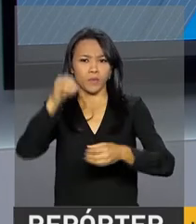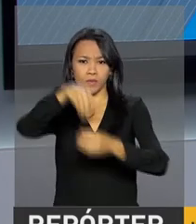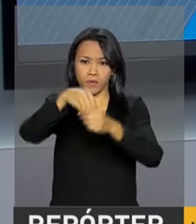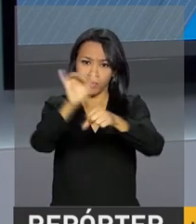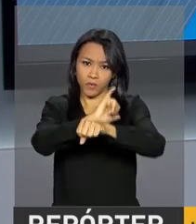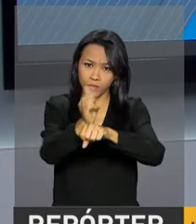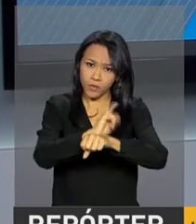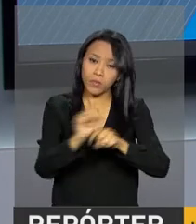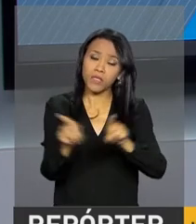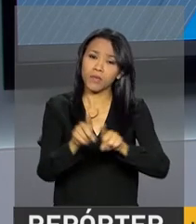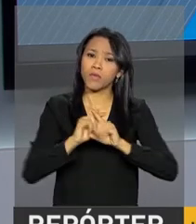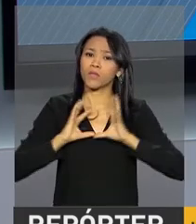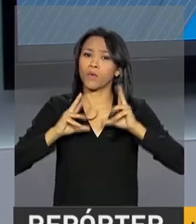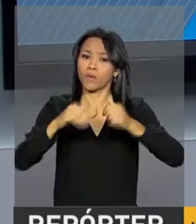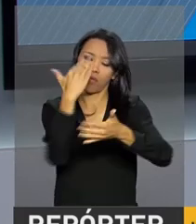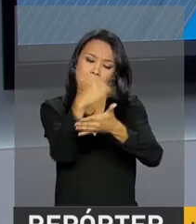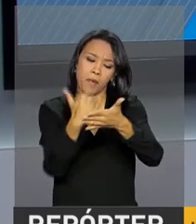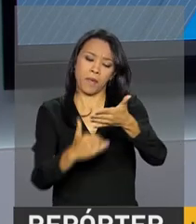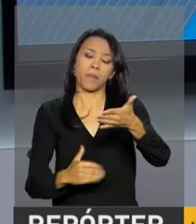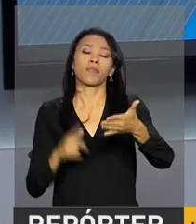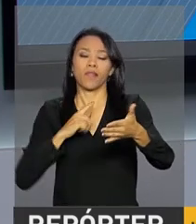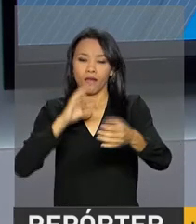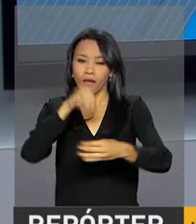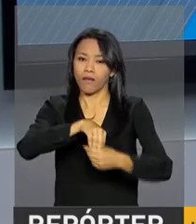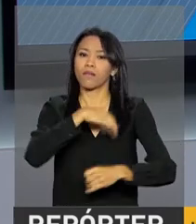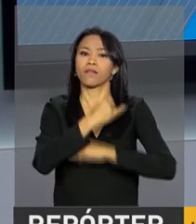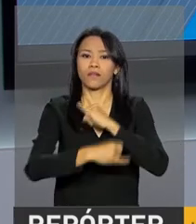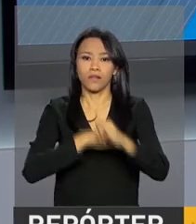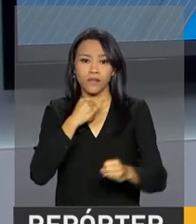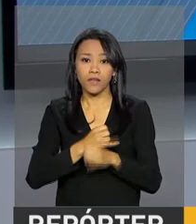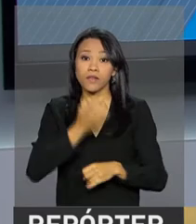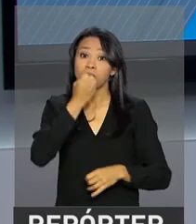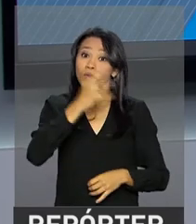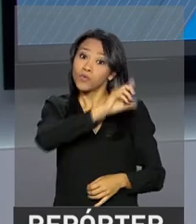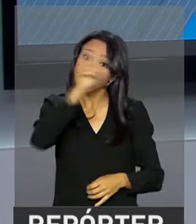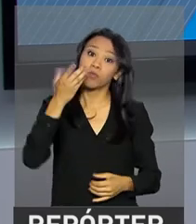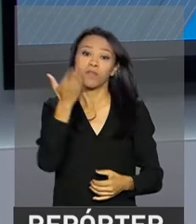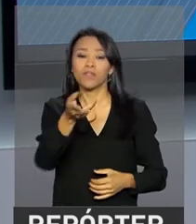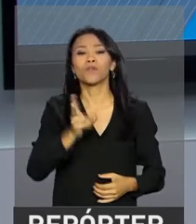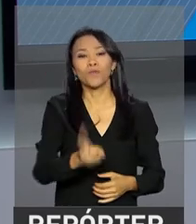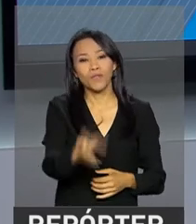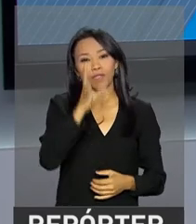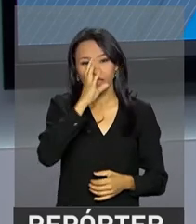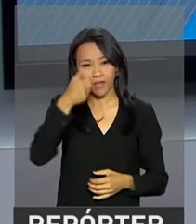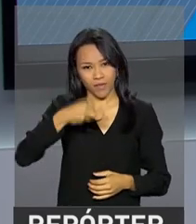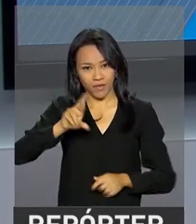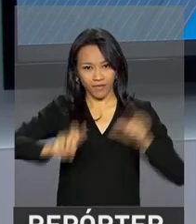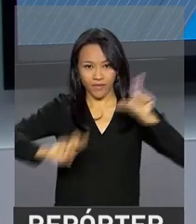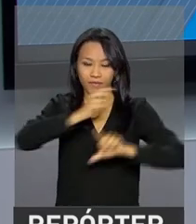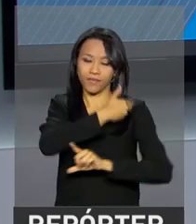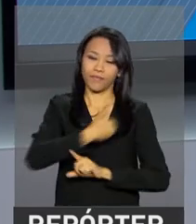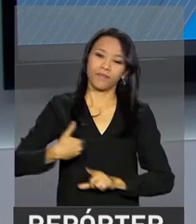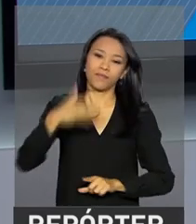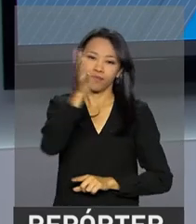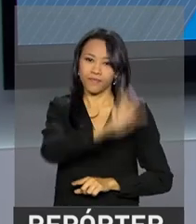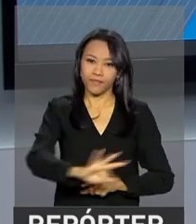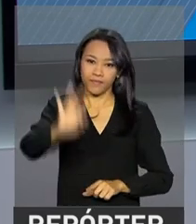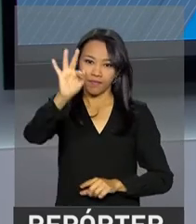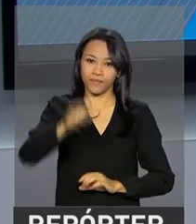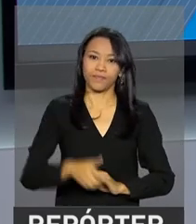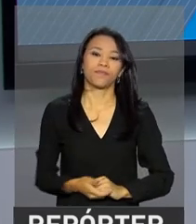no youtube e toda nossa programação também está na internet um bom dia para você continue na nbr a tv do governo